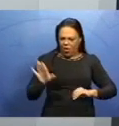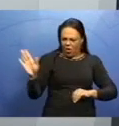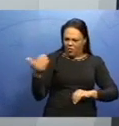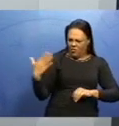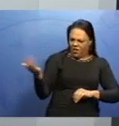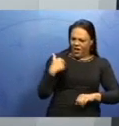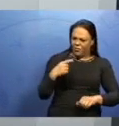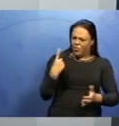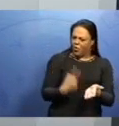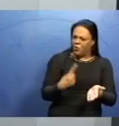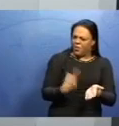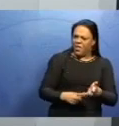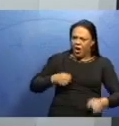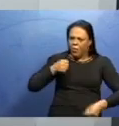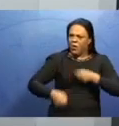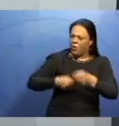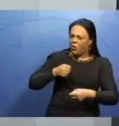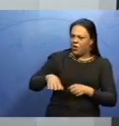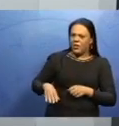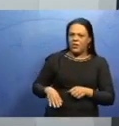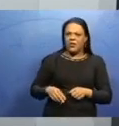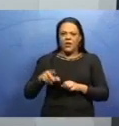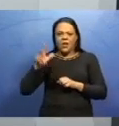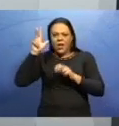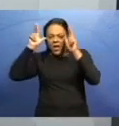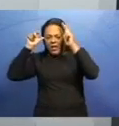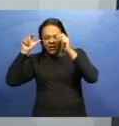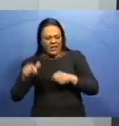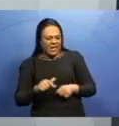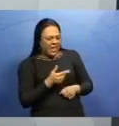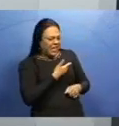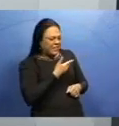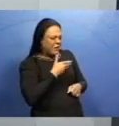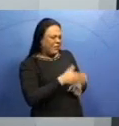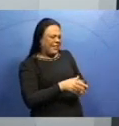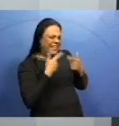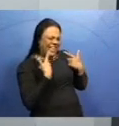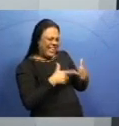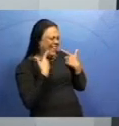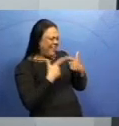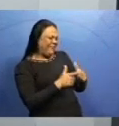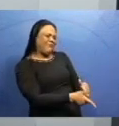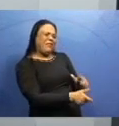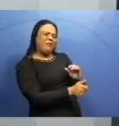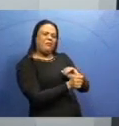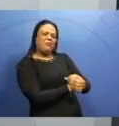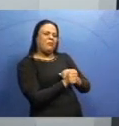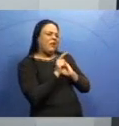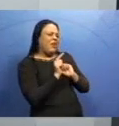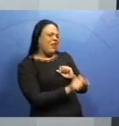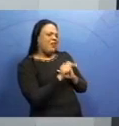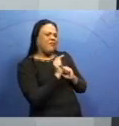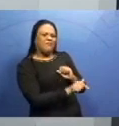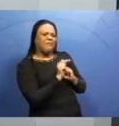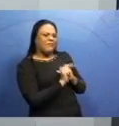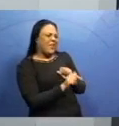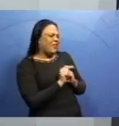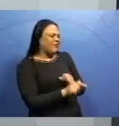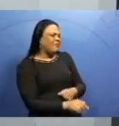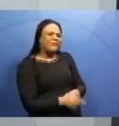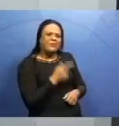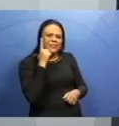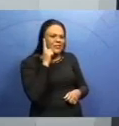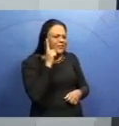corrida. As amigas da tartaruga riram da pobrezinha, pois sabiam que ela não iria